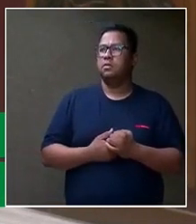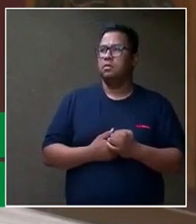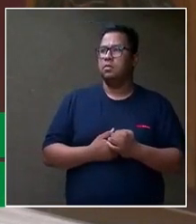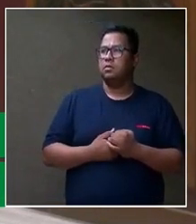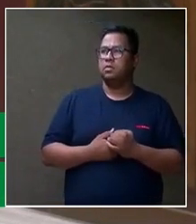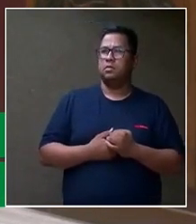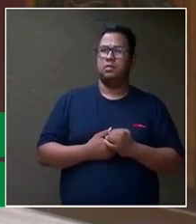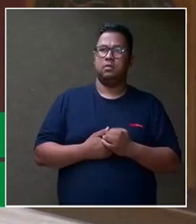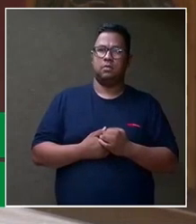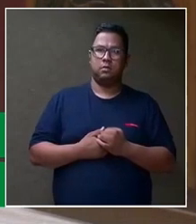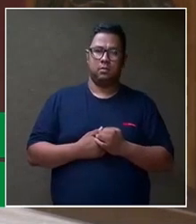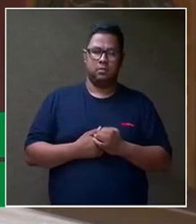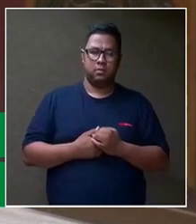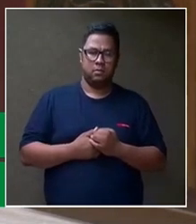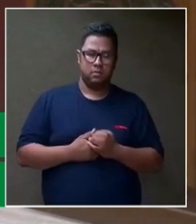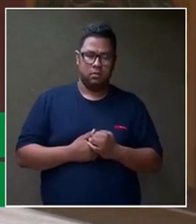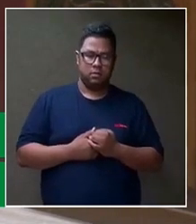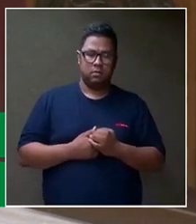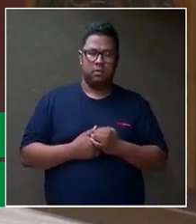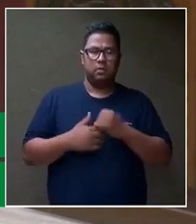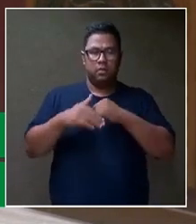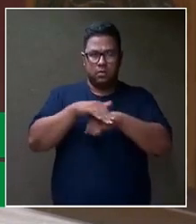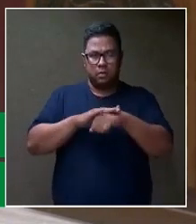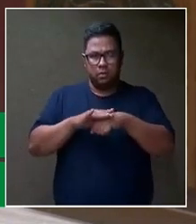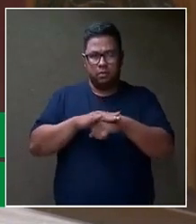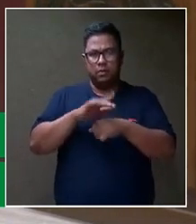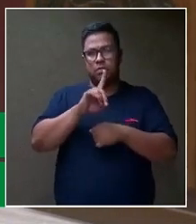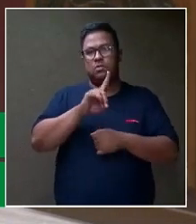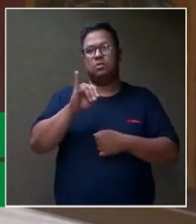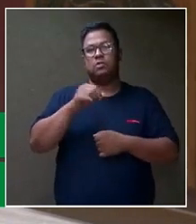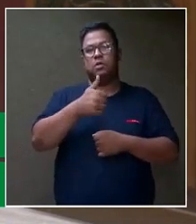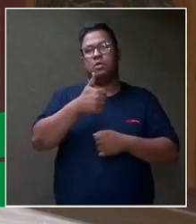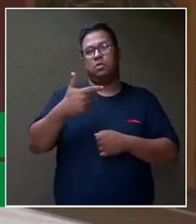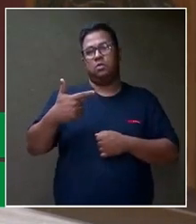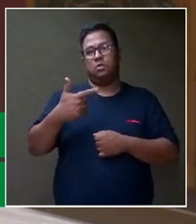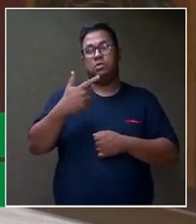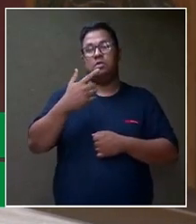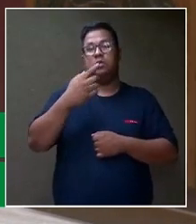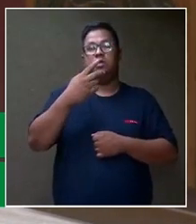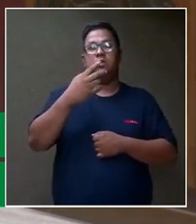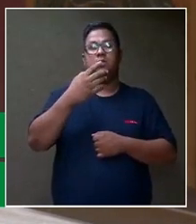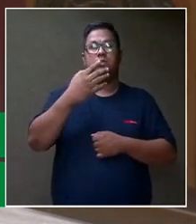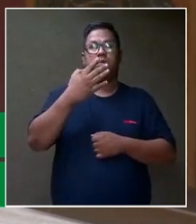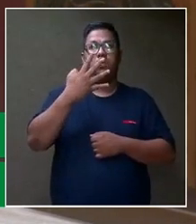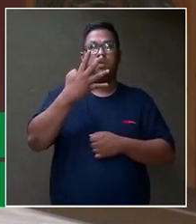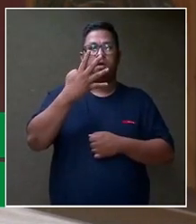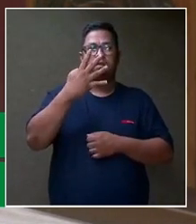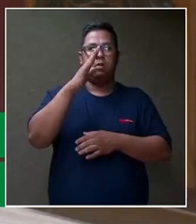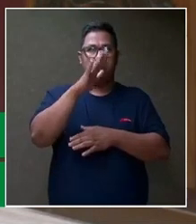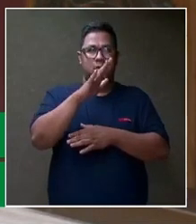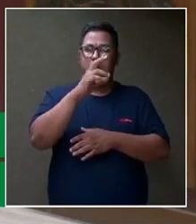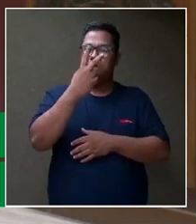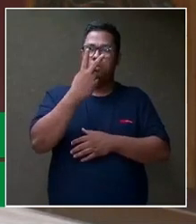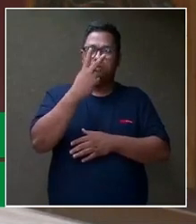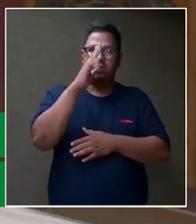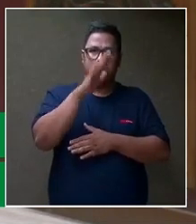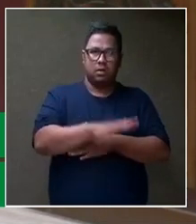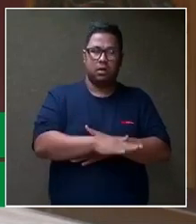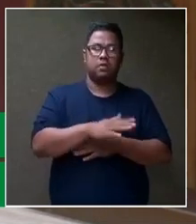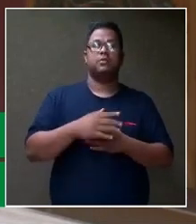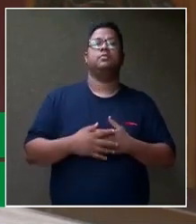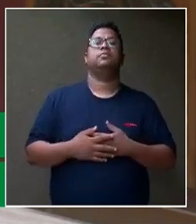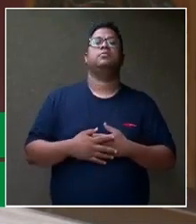prints da conversa que teve com ela no dia 12 de agosto, às 14h31. Foi. Tá?